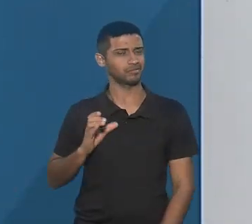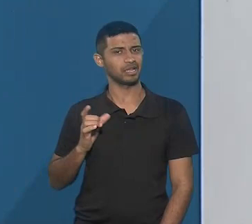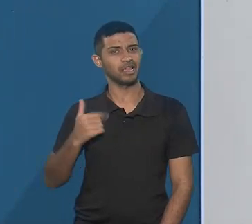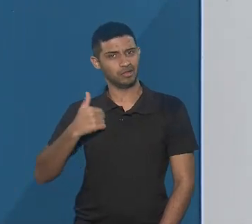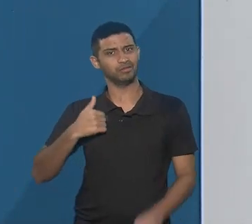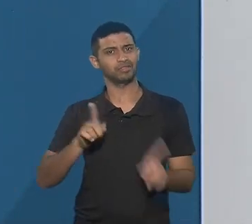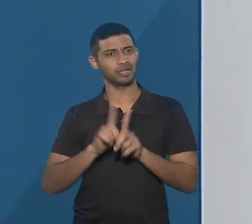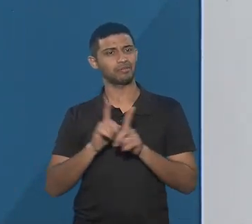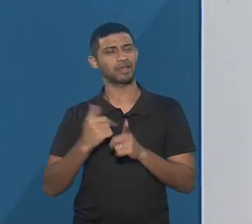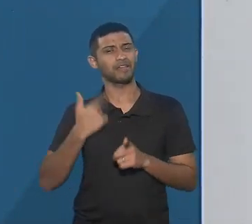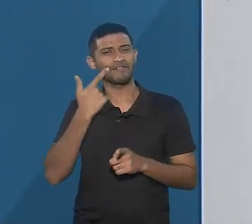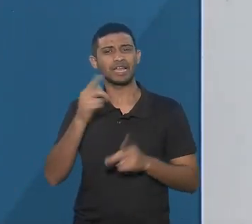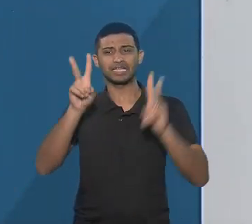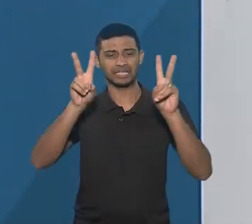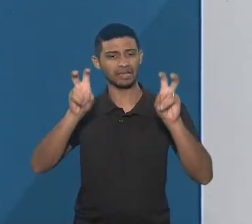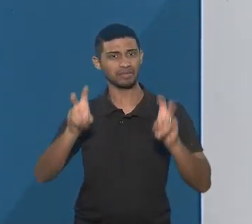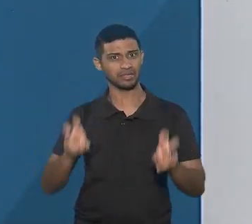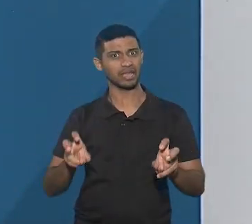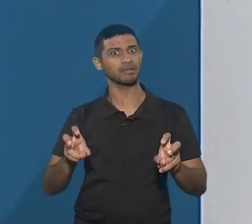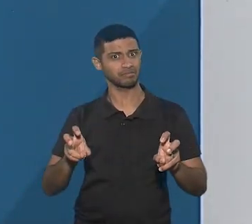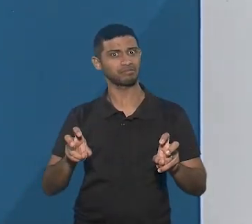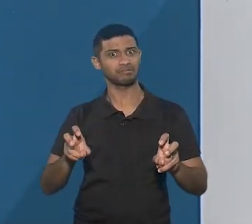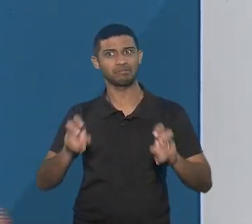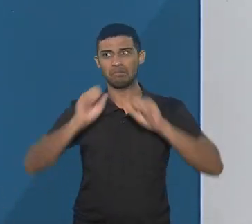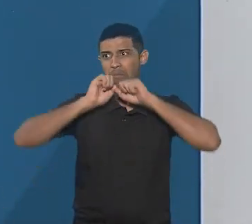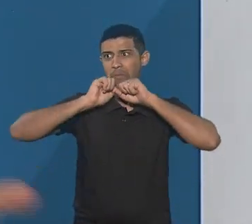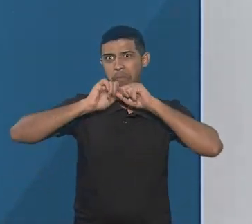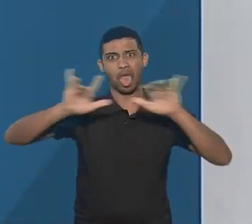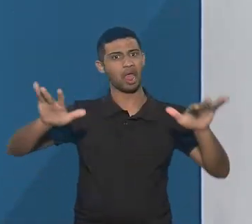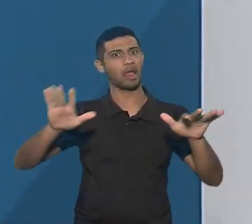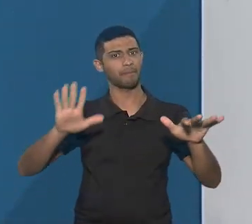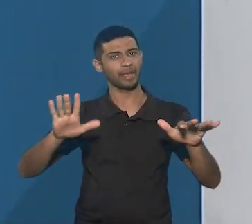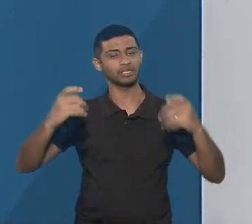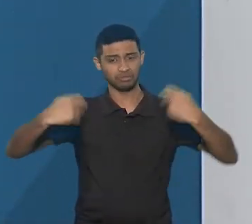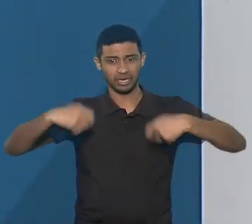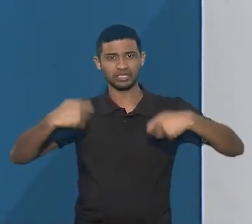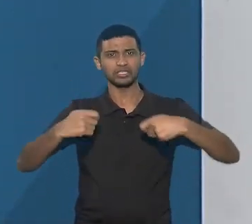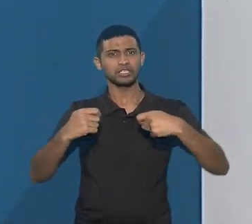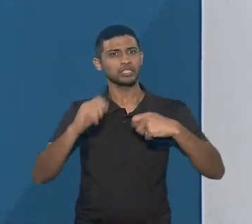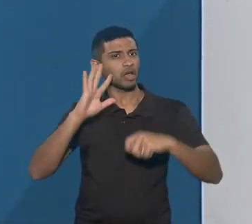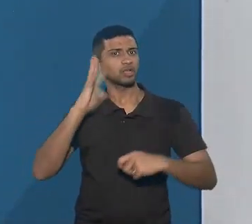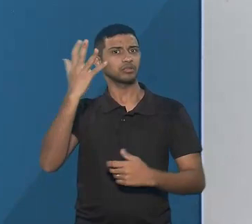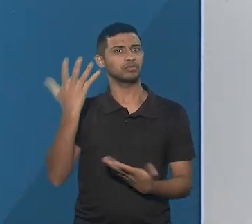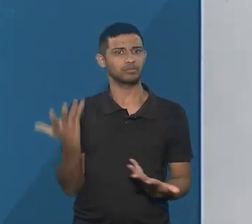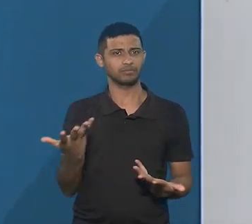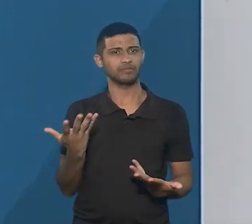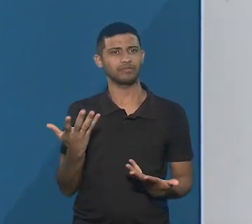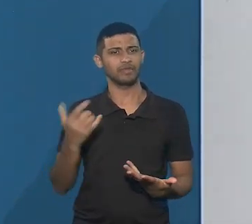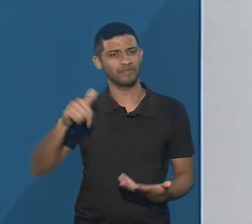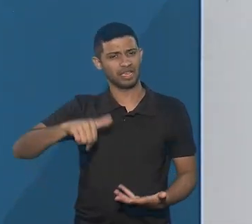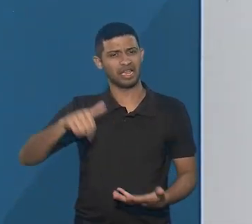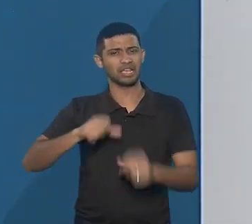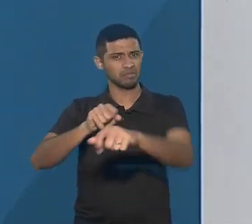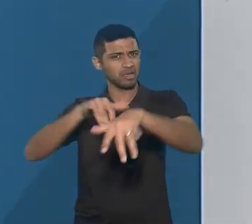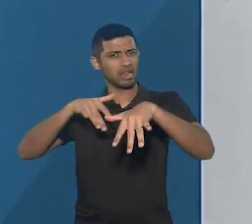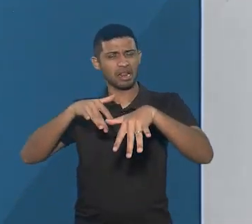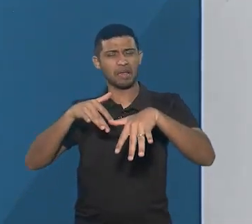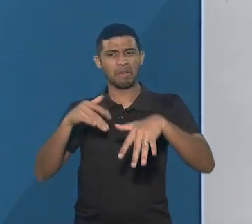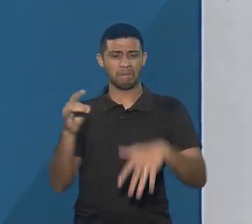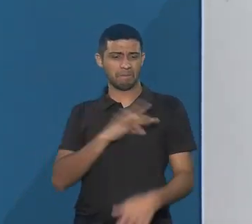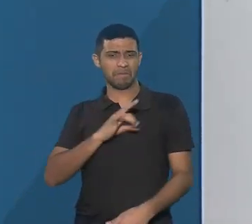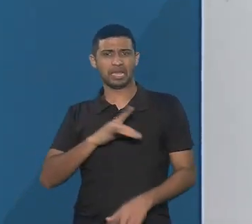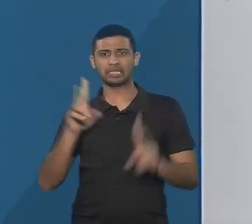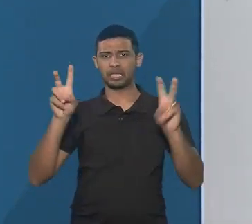né, inclusive eu, eles estão enfrentando temas que são considerados polêmicos, mas que precisam ser tratados. O parlamento é para isso. O parlamento não pode ter